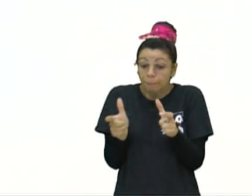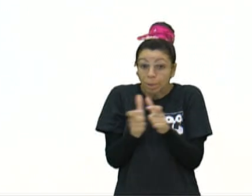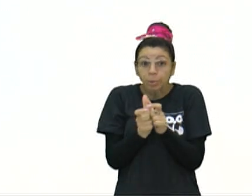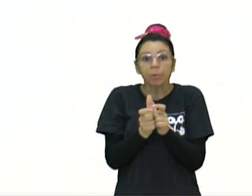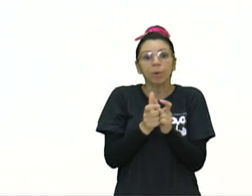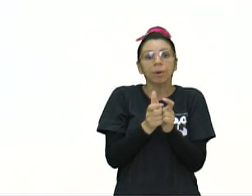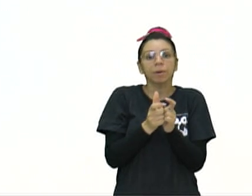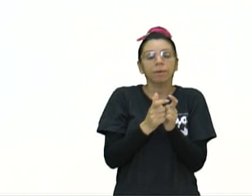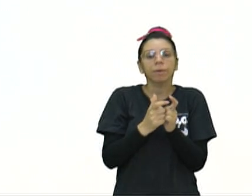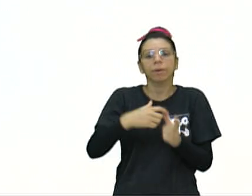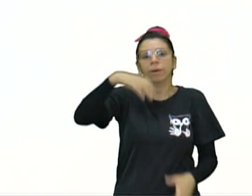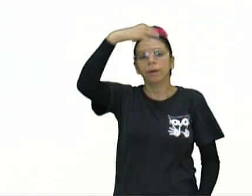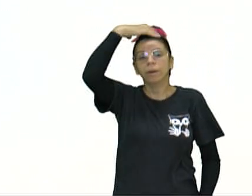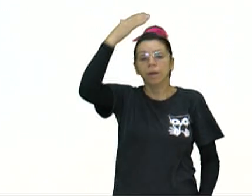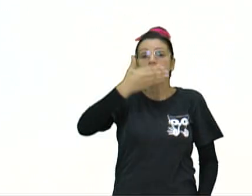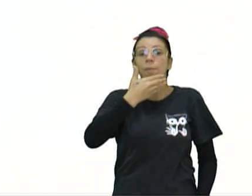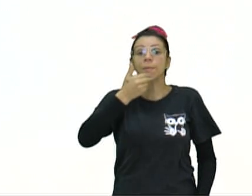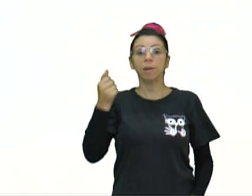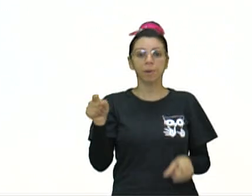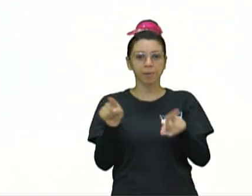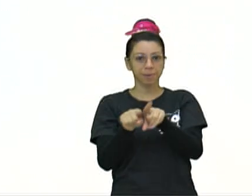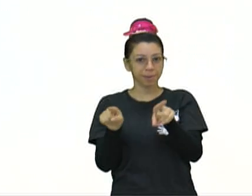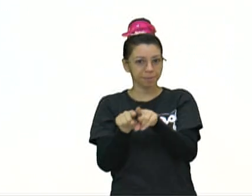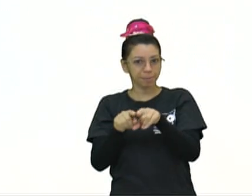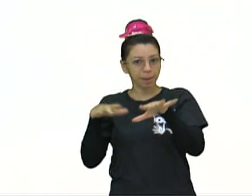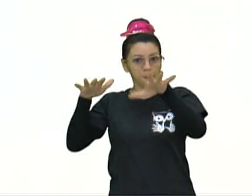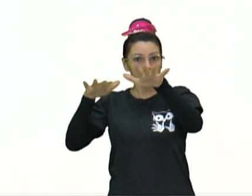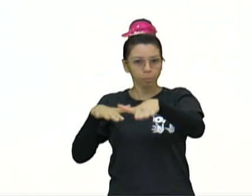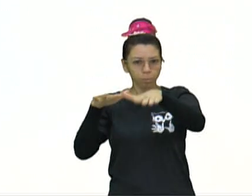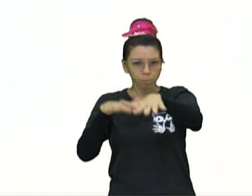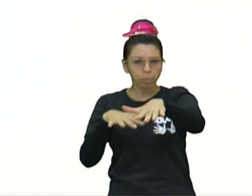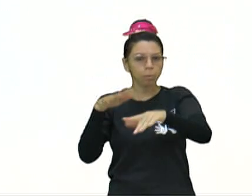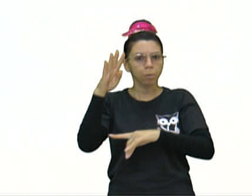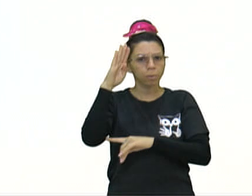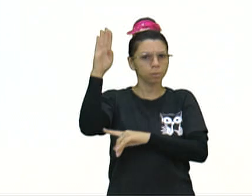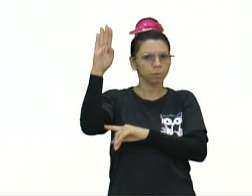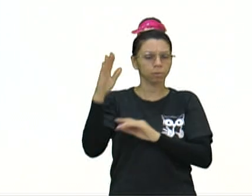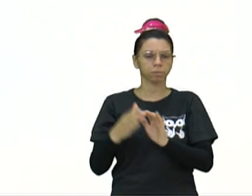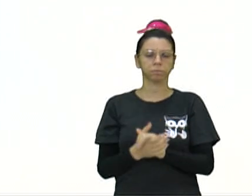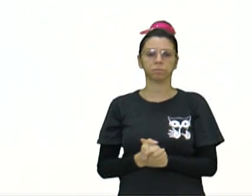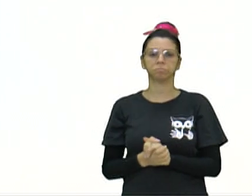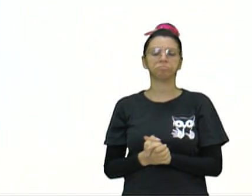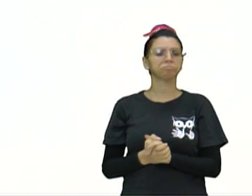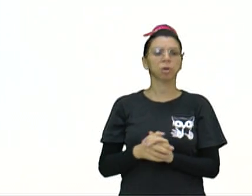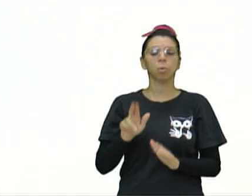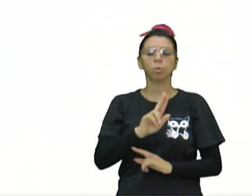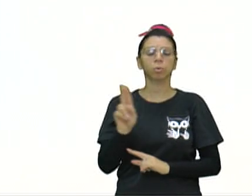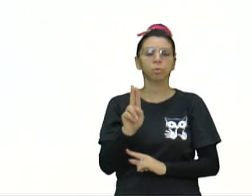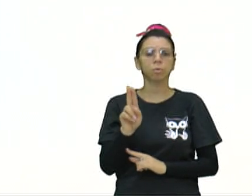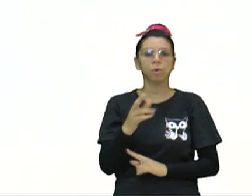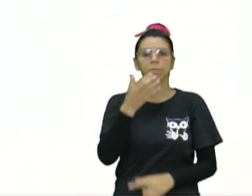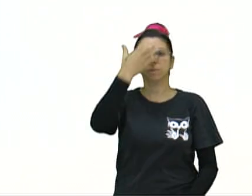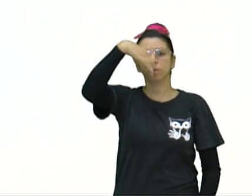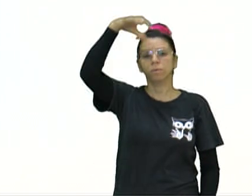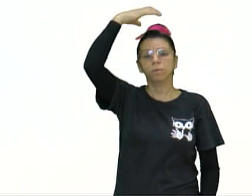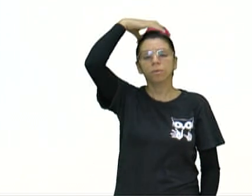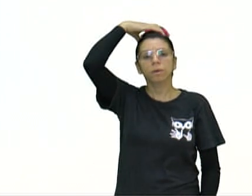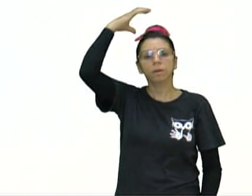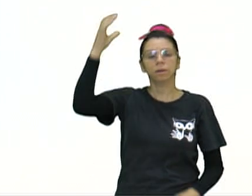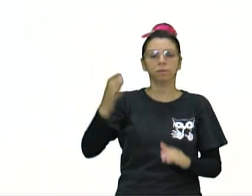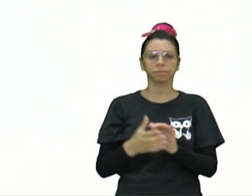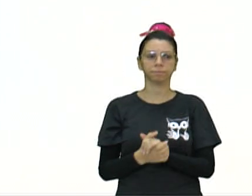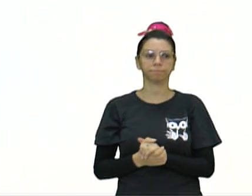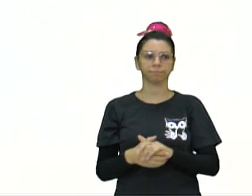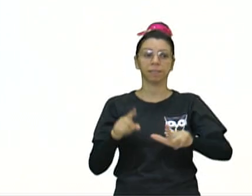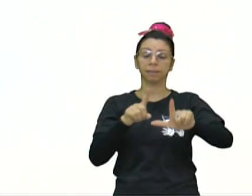também possuía o melhor dos exércitos? Lembra lá bem no início da aula nós falamos, né? Então qual reino era esse? Letra A,